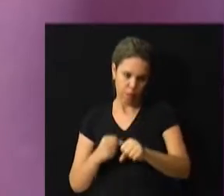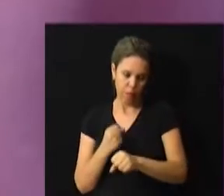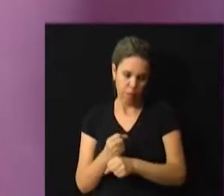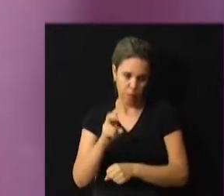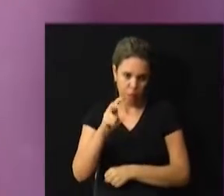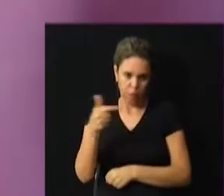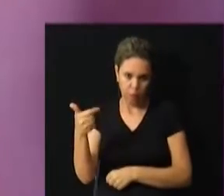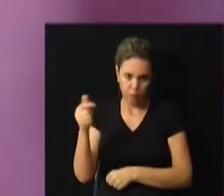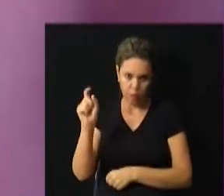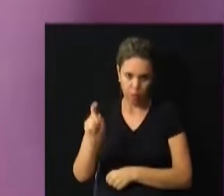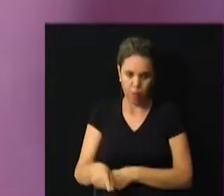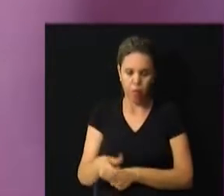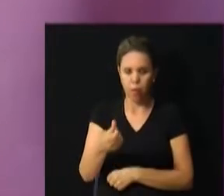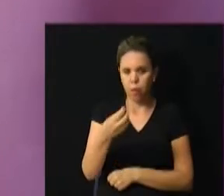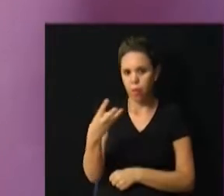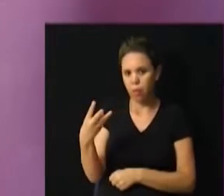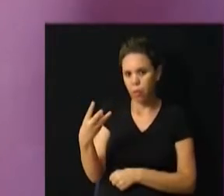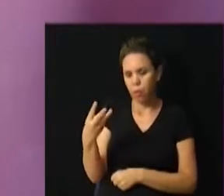2019,